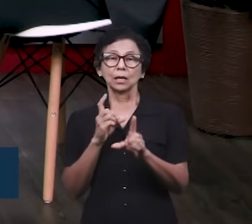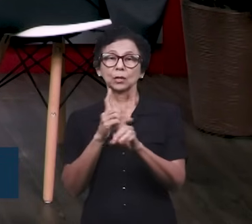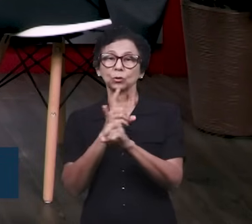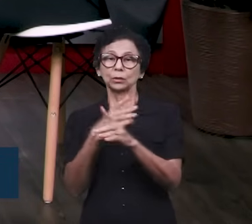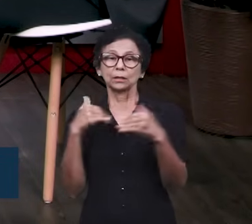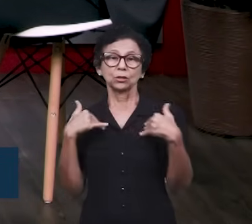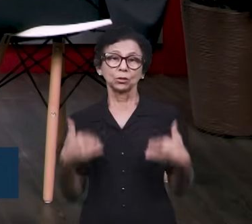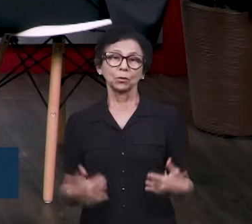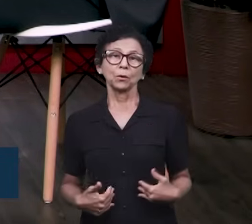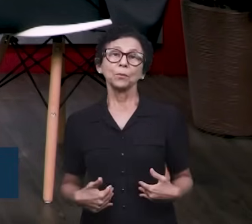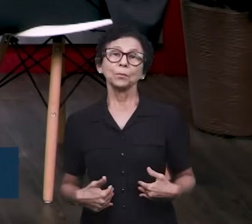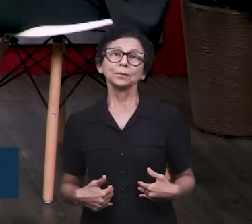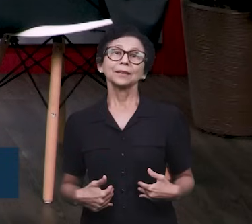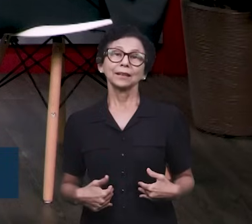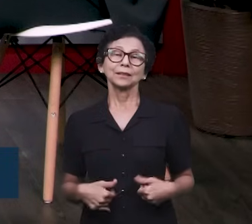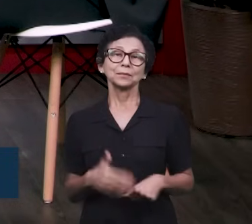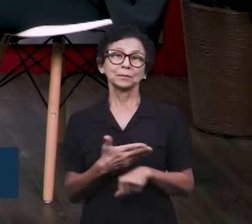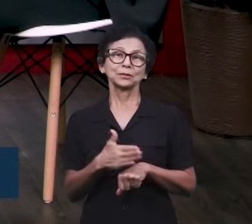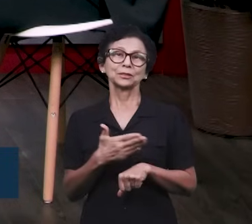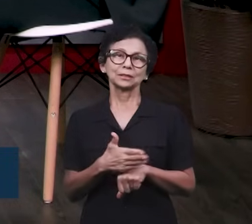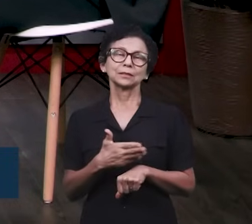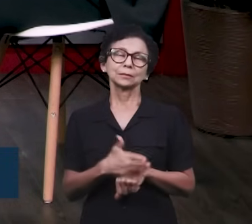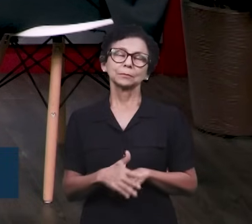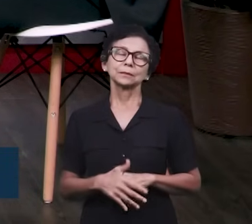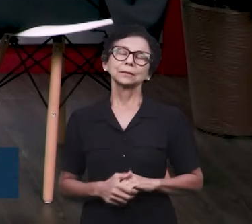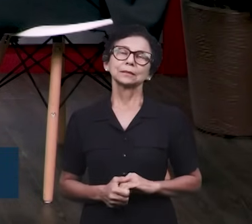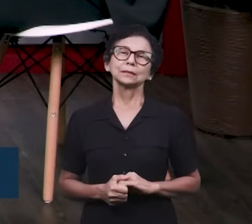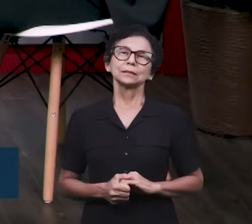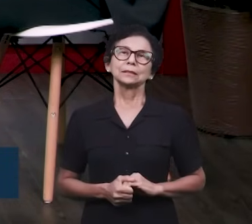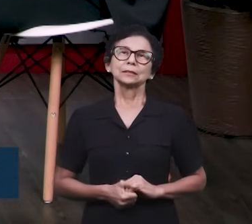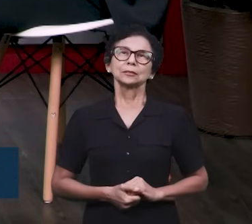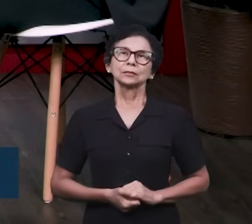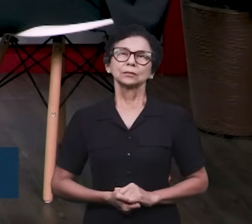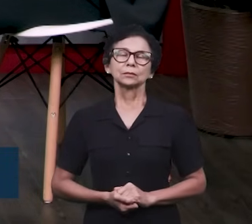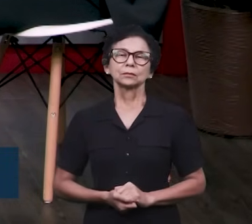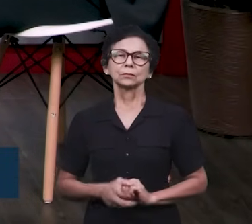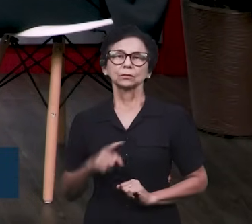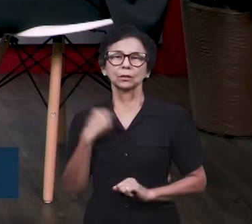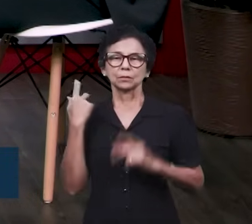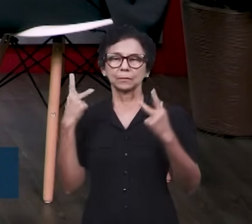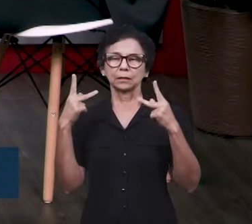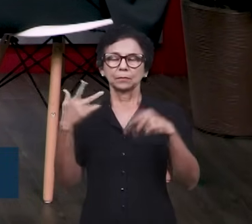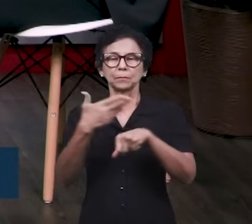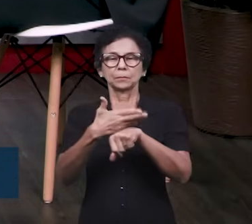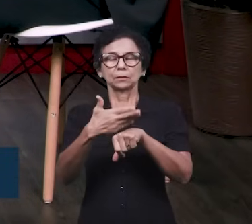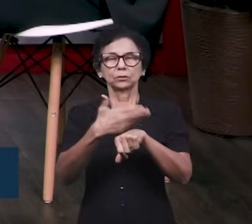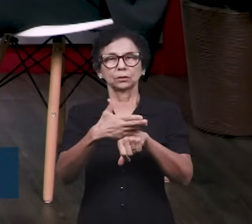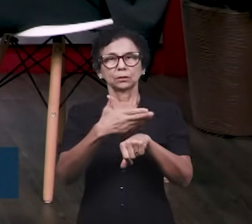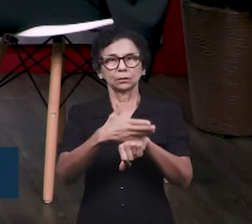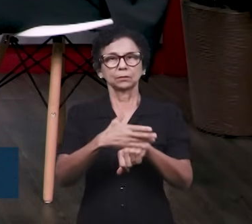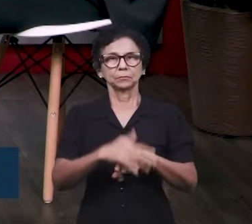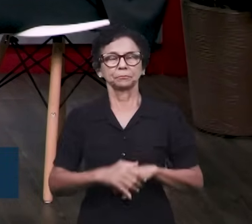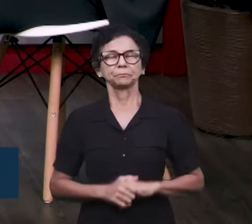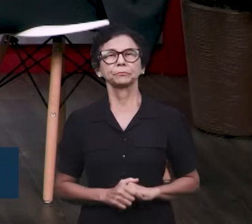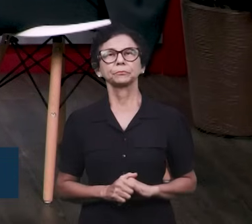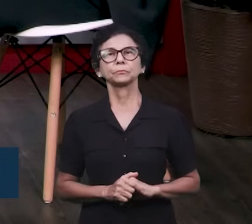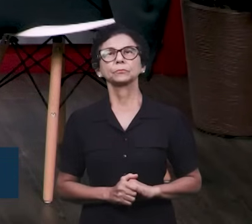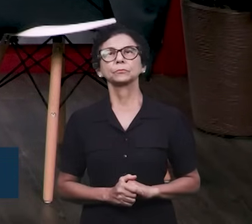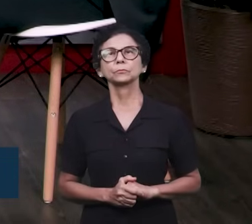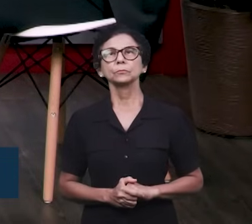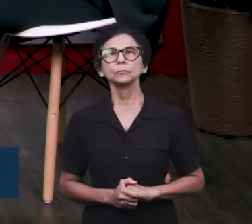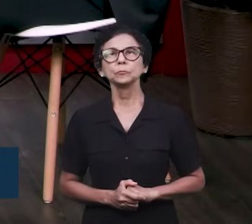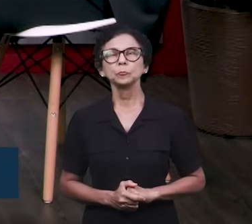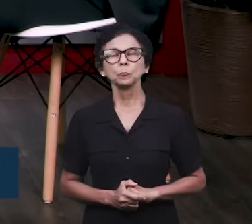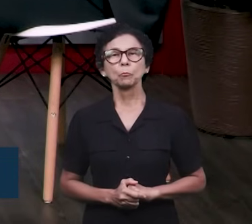nas igrejas. Né? Aquilo que nós pregamos, nós vivemos, né? Ou seja, nós estávamos ali reunidos, pessoas de vários pontos